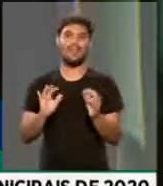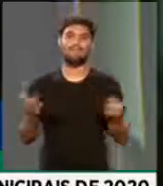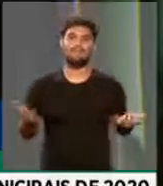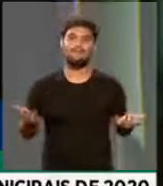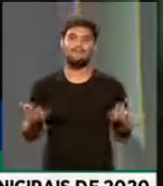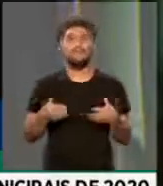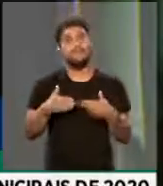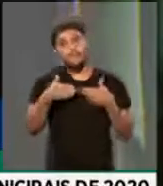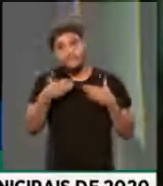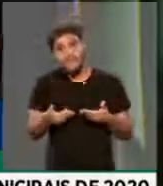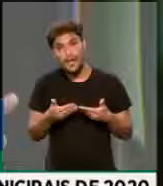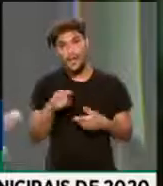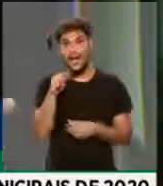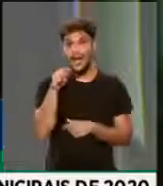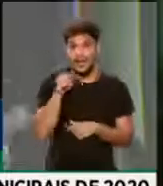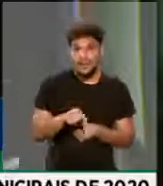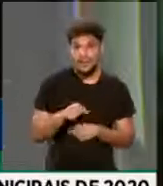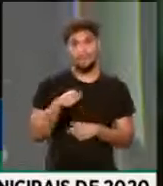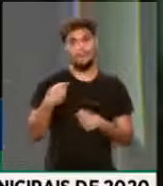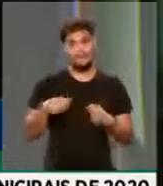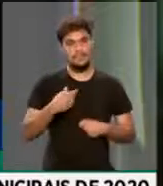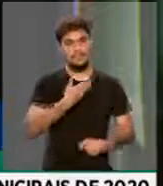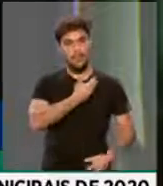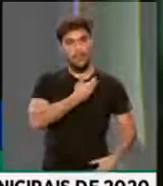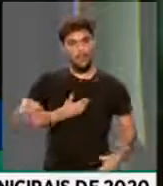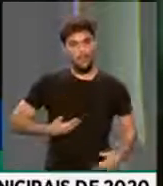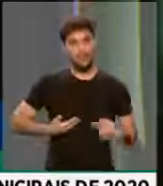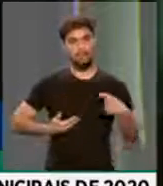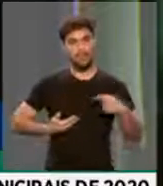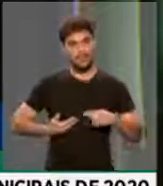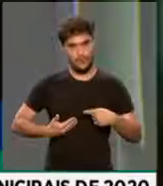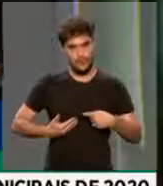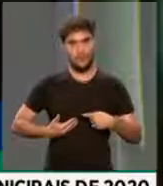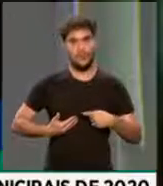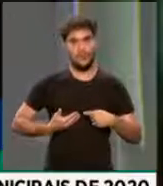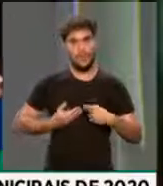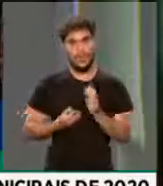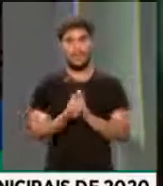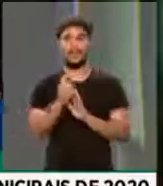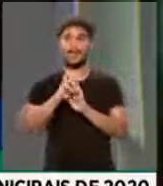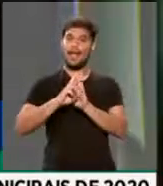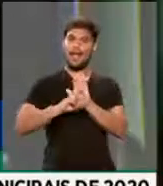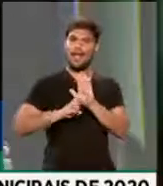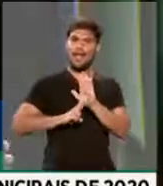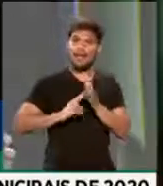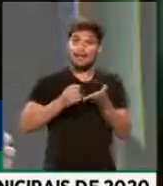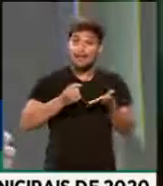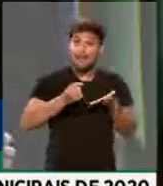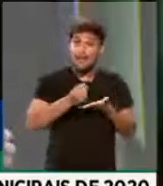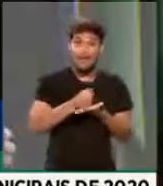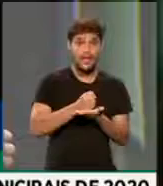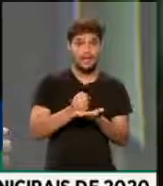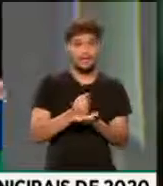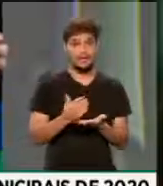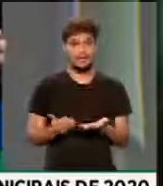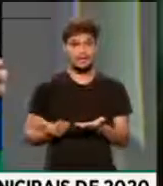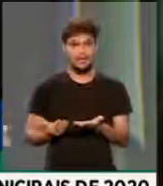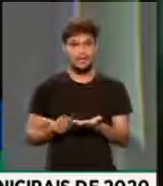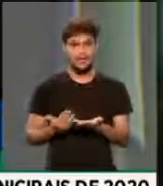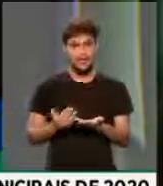casa, e para isso existe o Estado, o poder público, para estabelecer regras mínimas